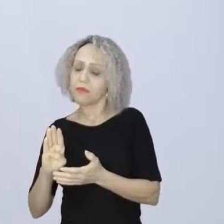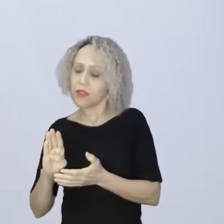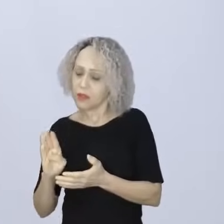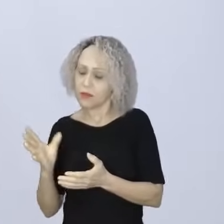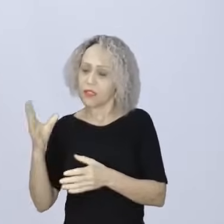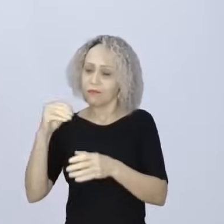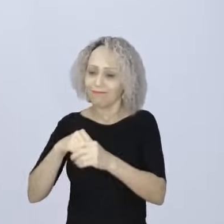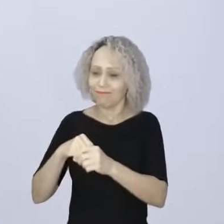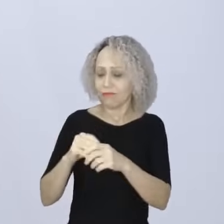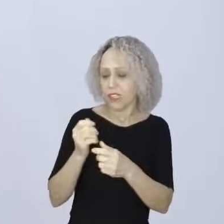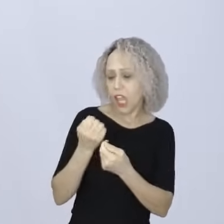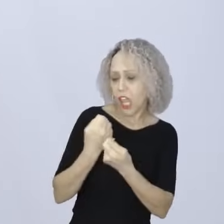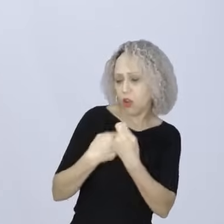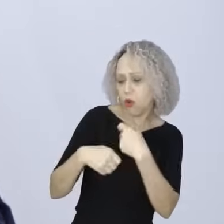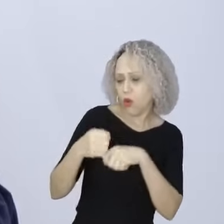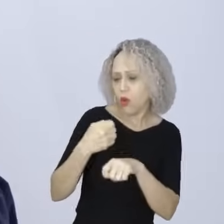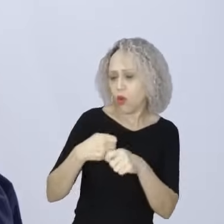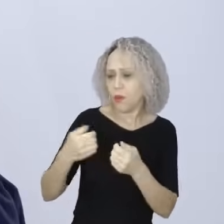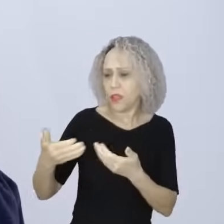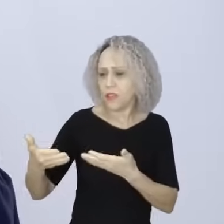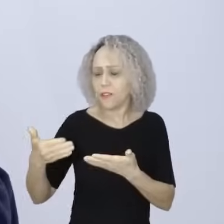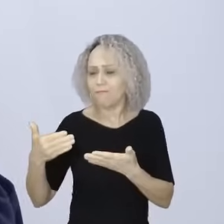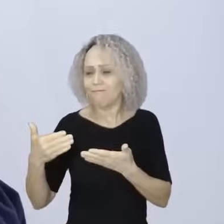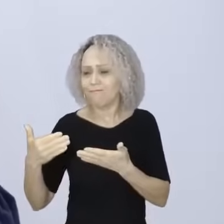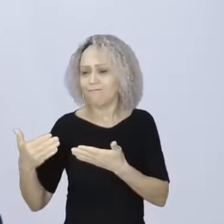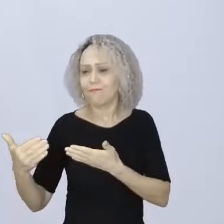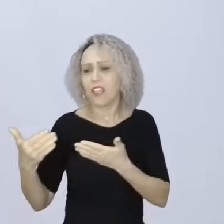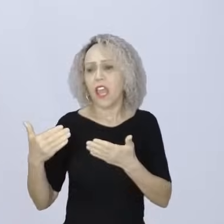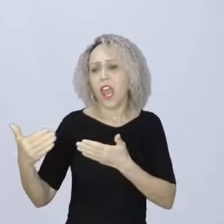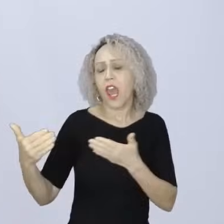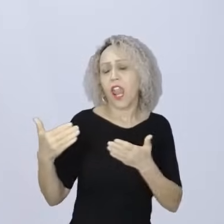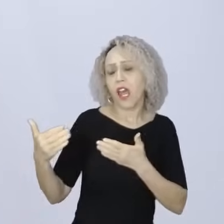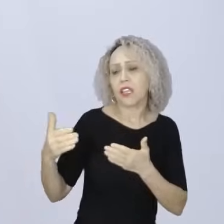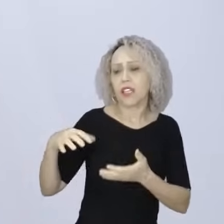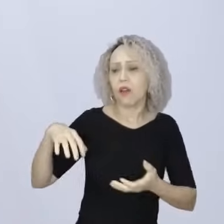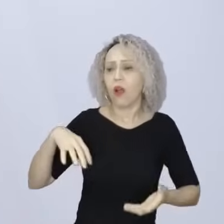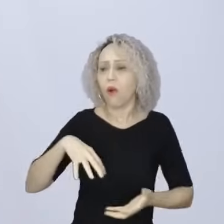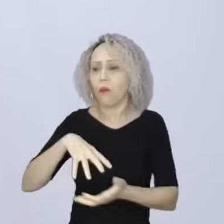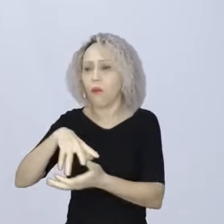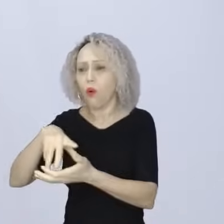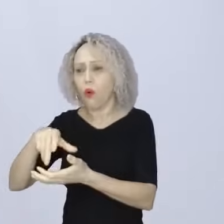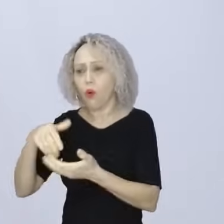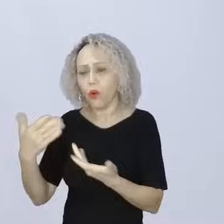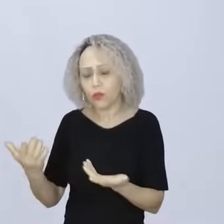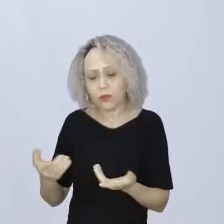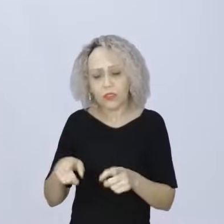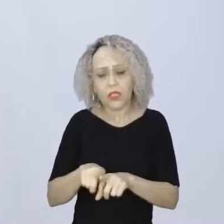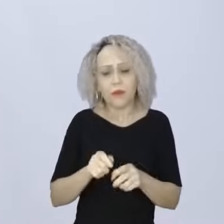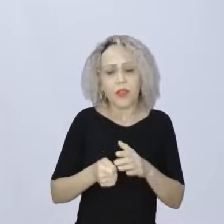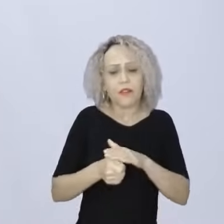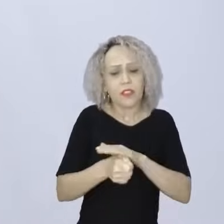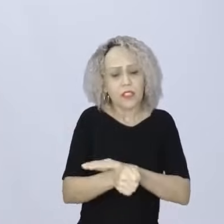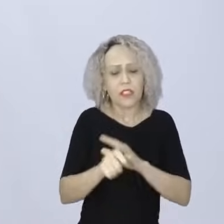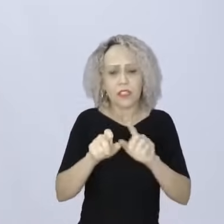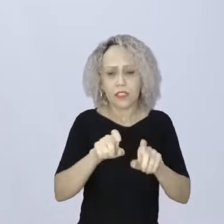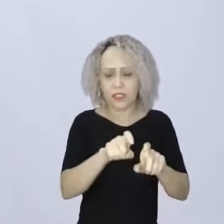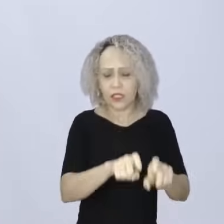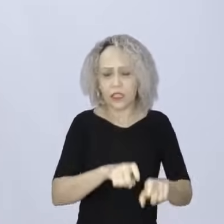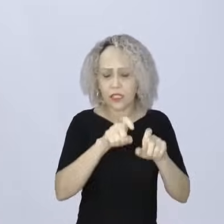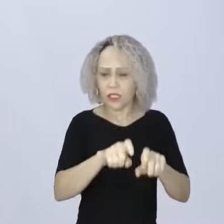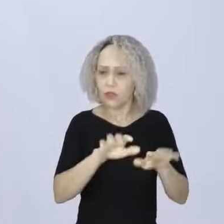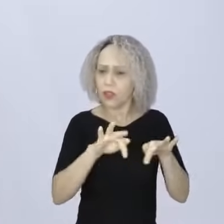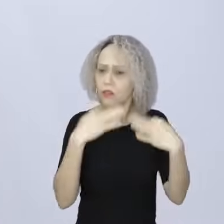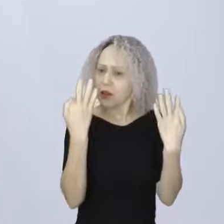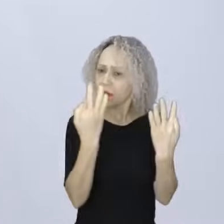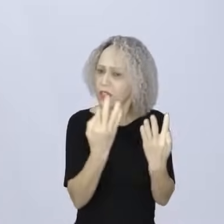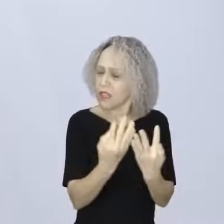do Brasil em relação ao mundo e poder também gerar emprego, gerar renda e investir na agricultura familiar e na agroecologia como o